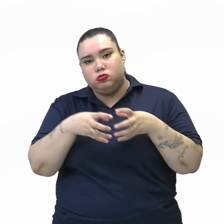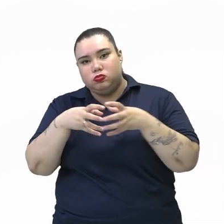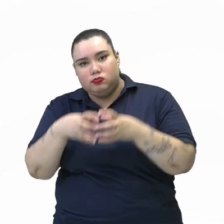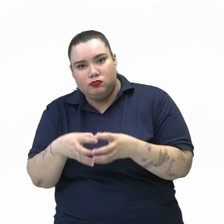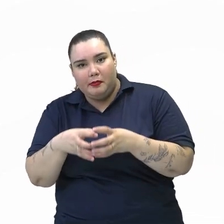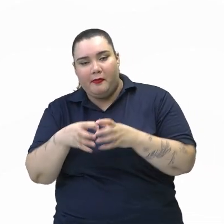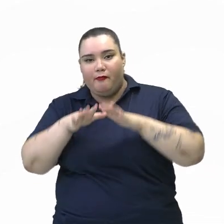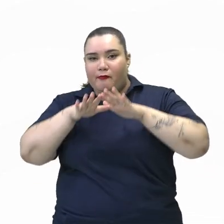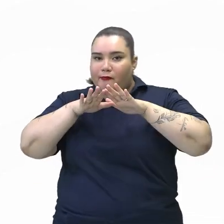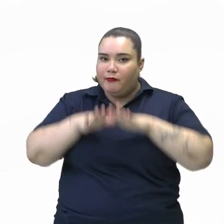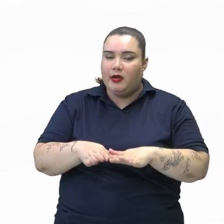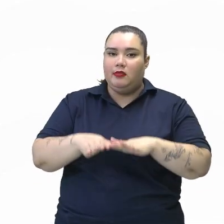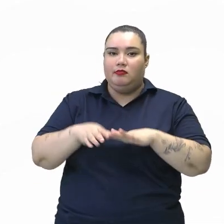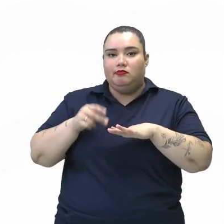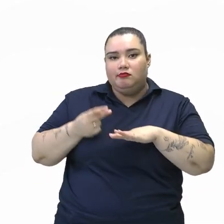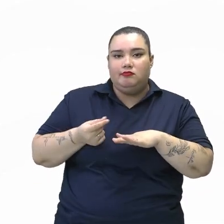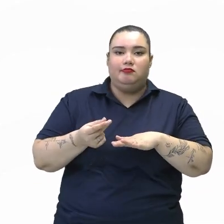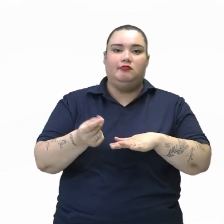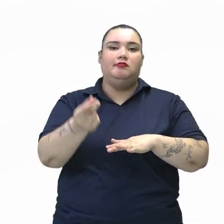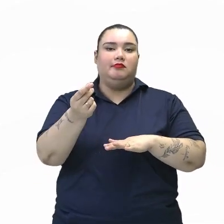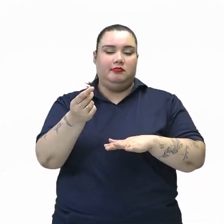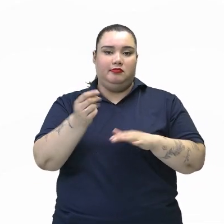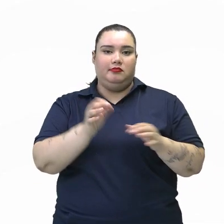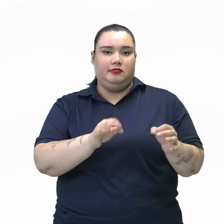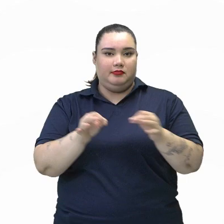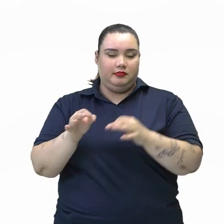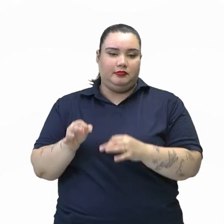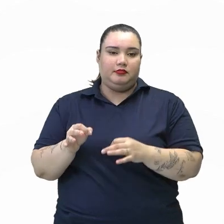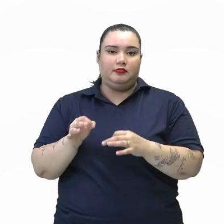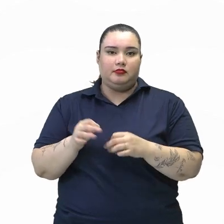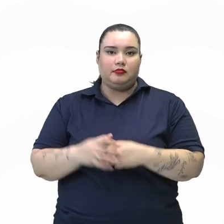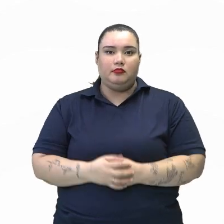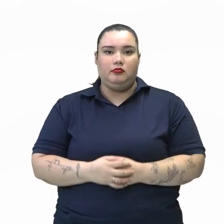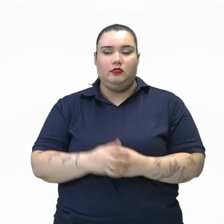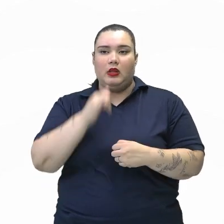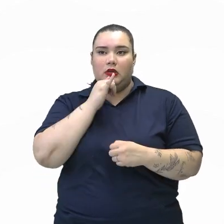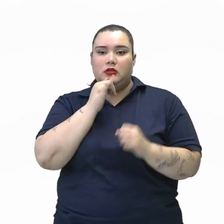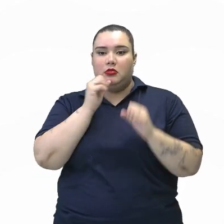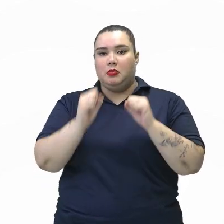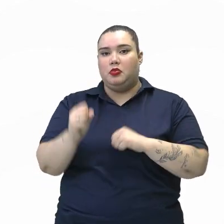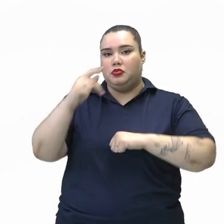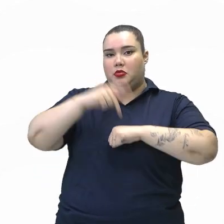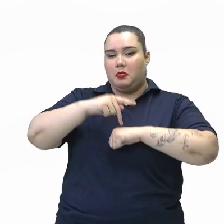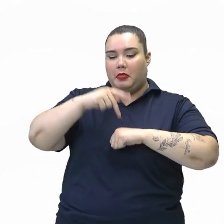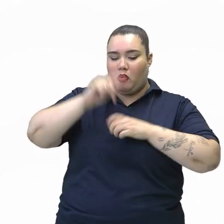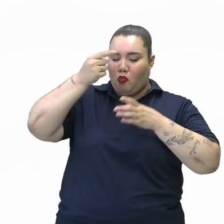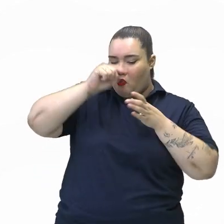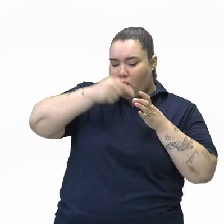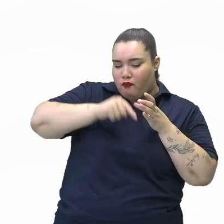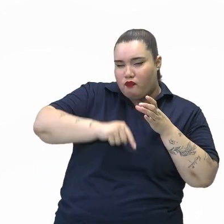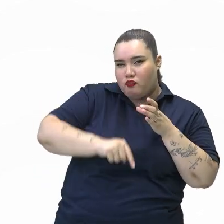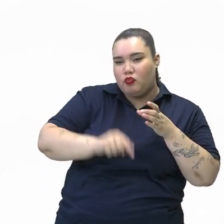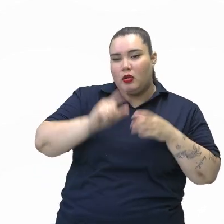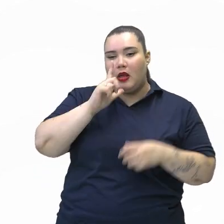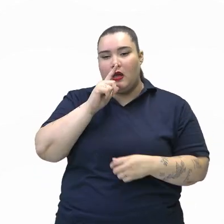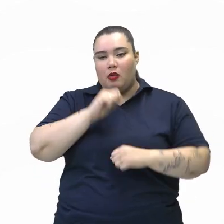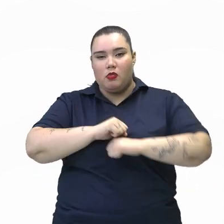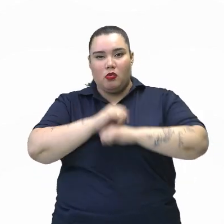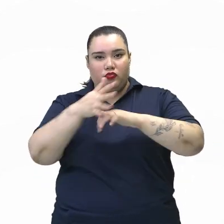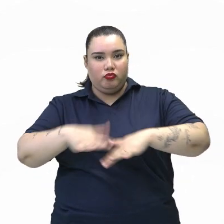se ficar no substrato e ali viver a vida toda, né? O substrato pode ser uma rocha no fundo do oceano, por